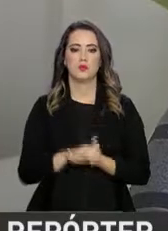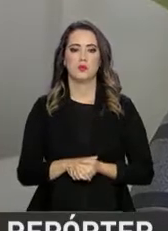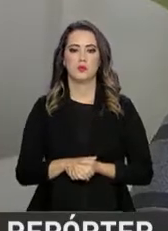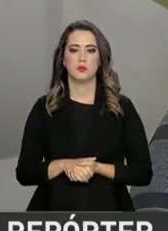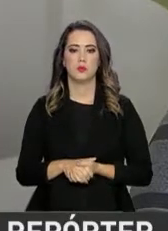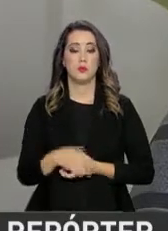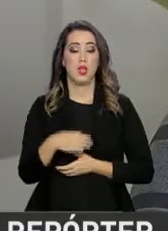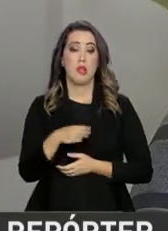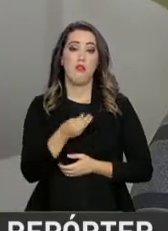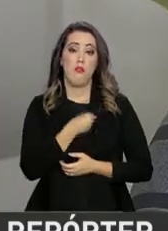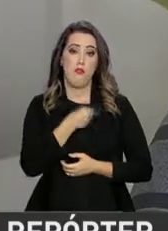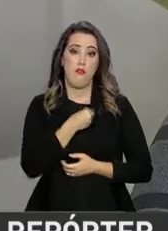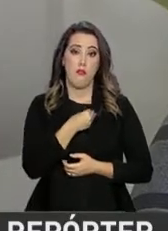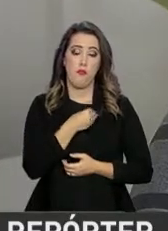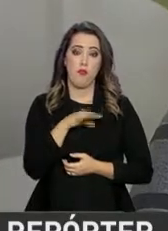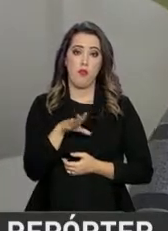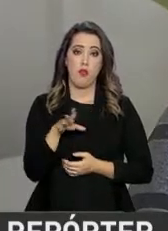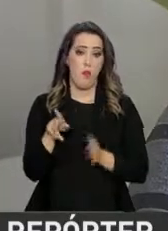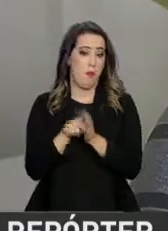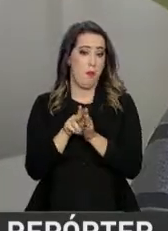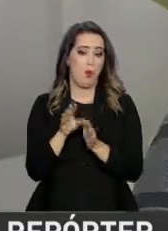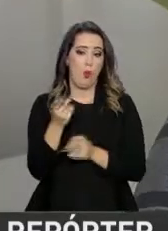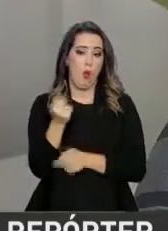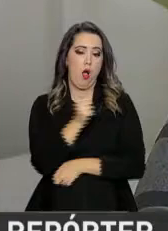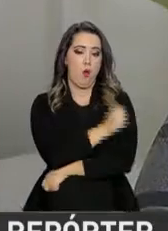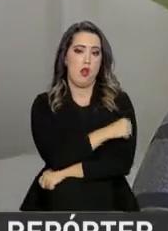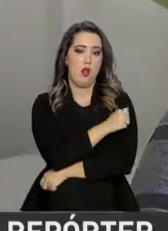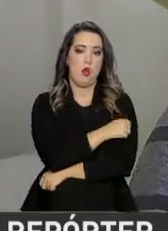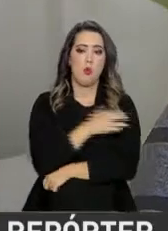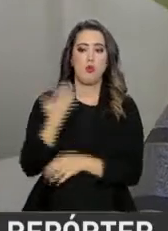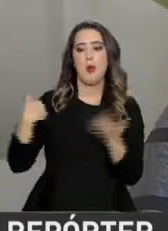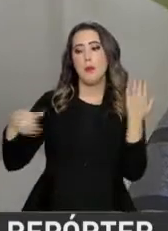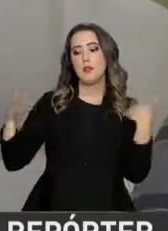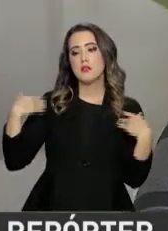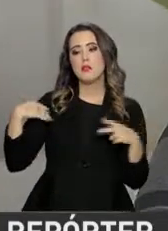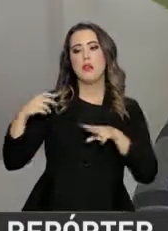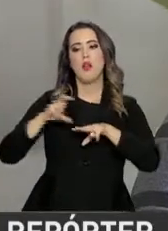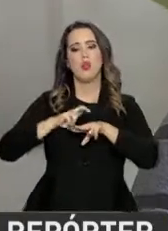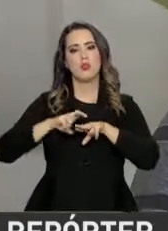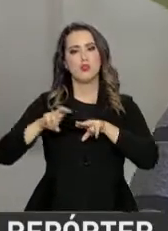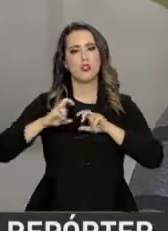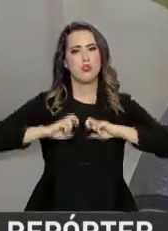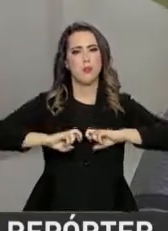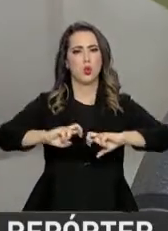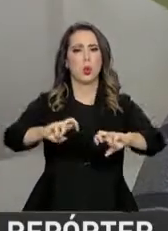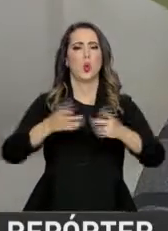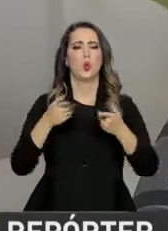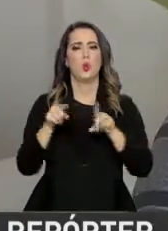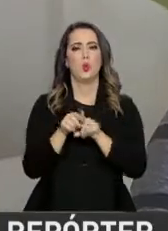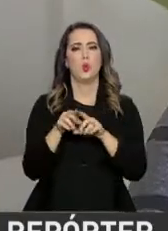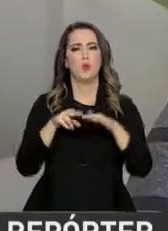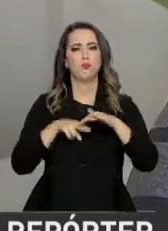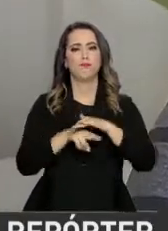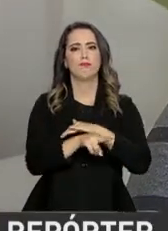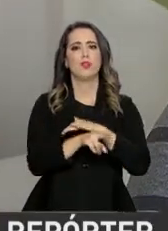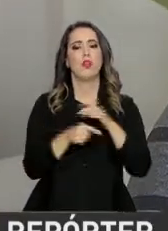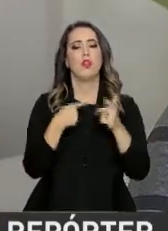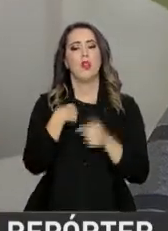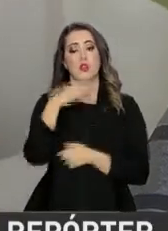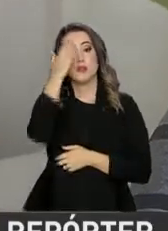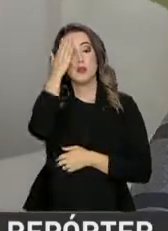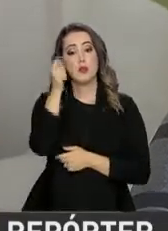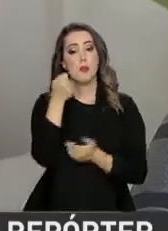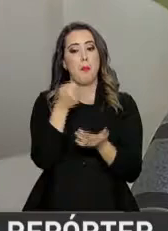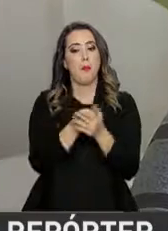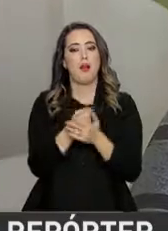viver com o estudante assim a água entrou de custóias descoberta de que você pode pagar